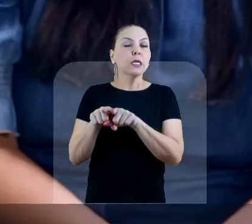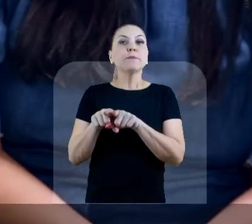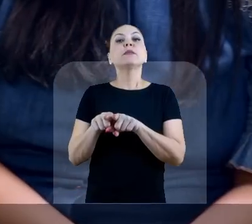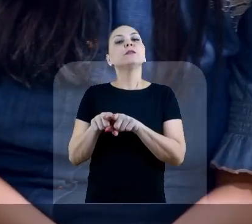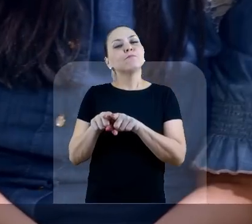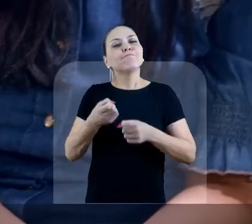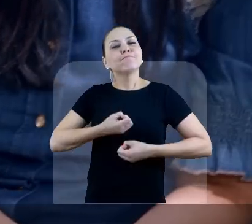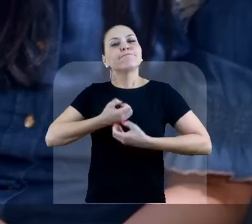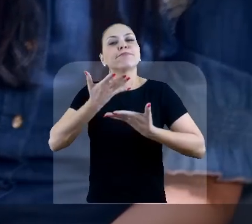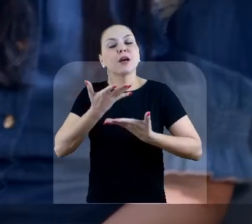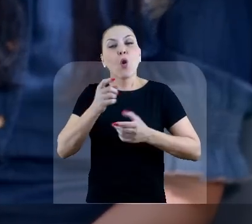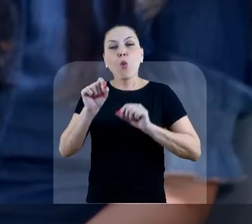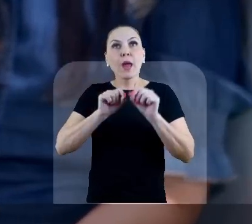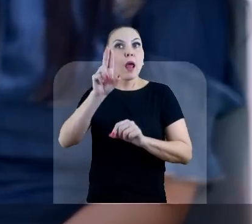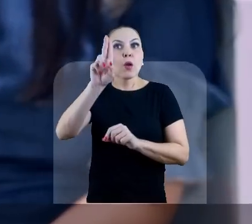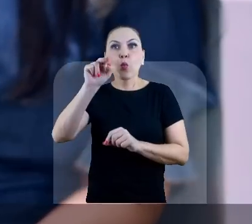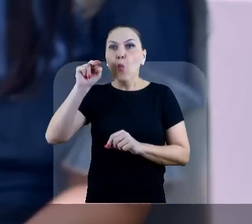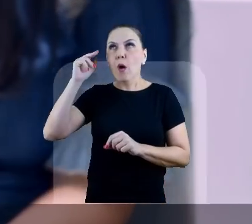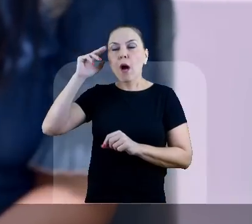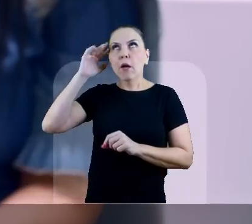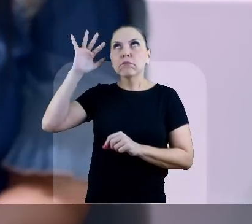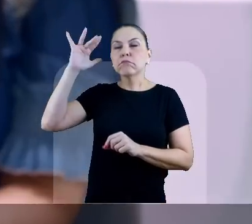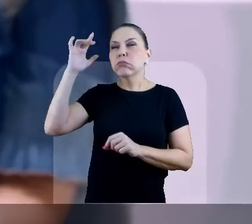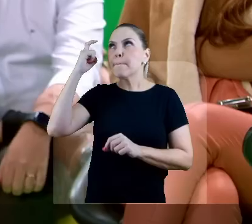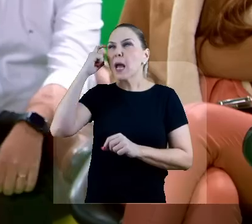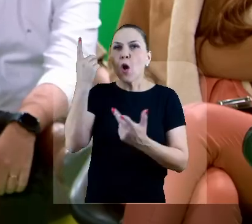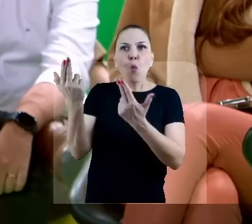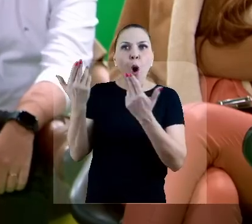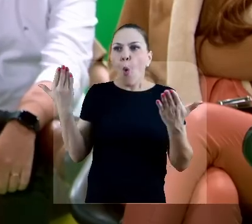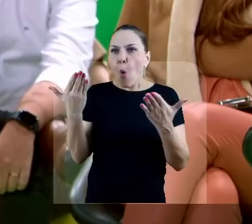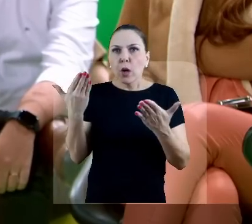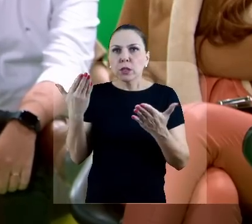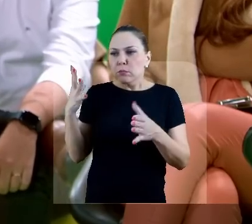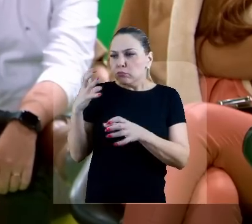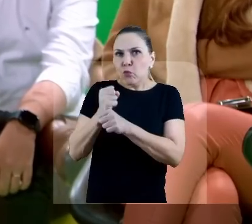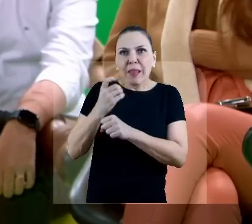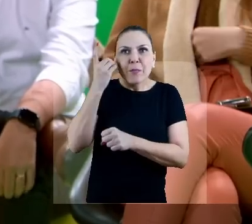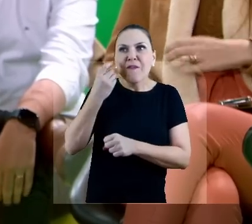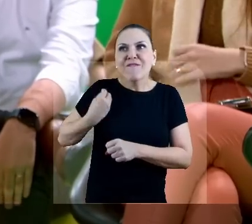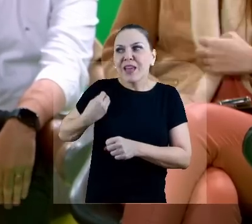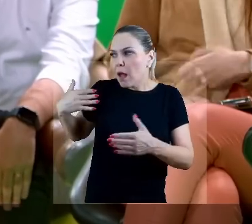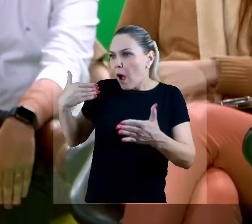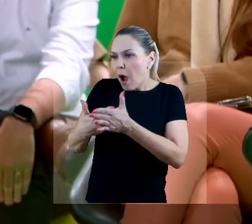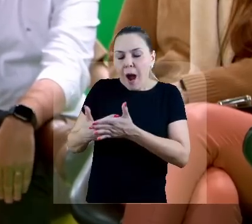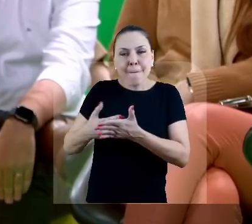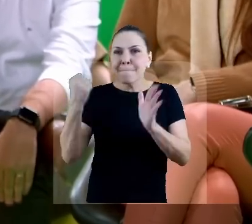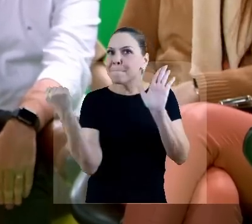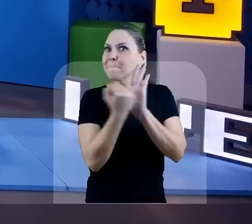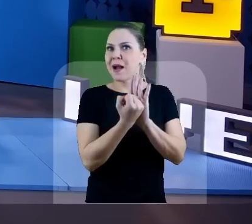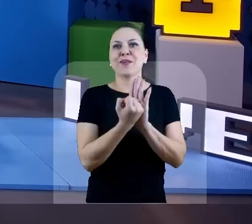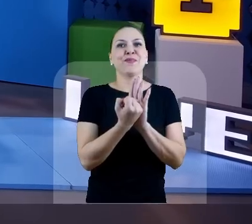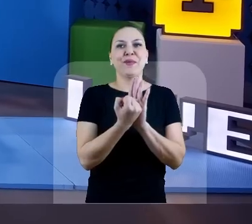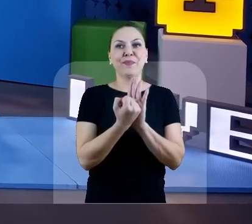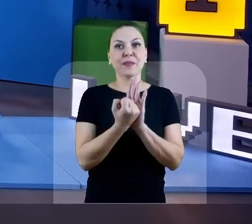dizer que eu nunca pensei que nós fôssemos chegar a esse número de deputados na vida. E quero